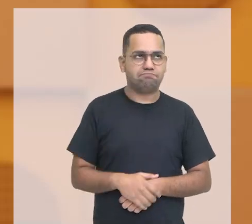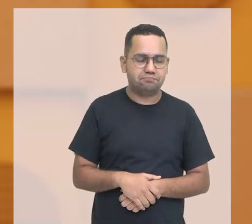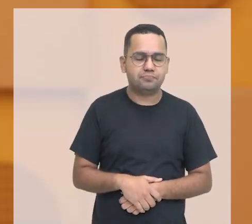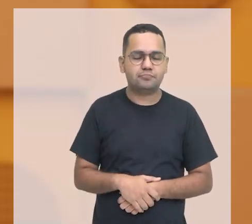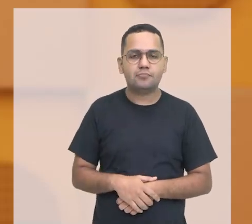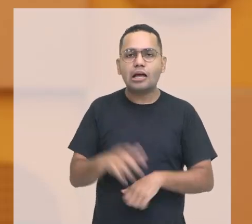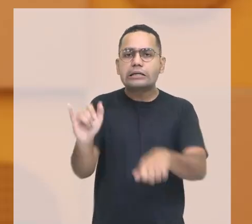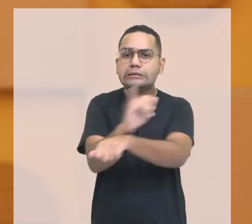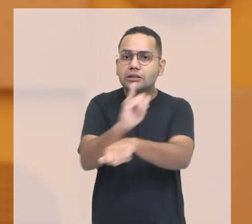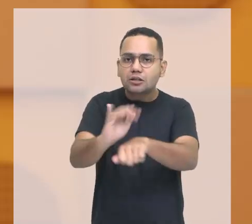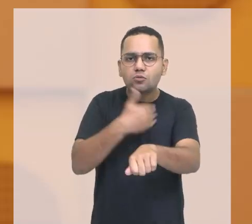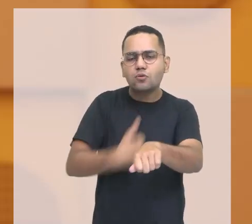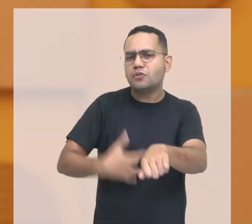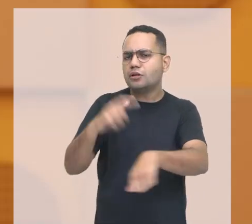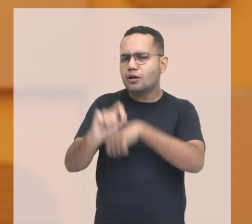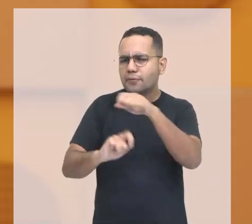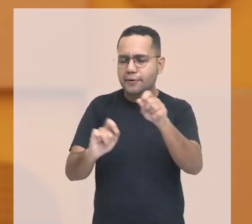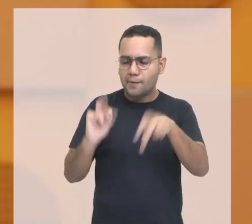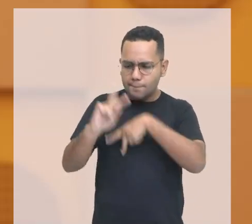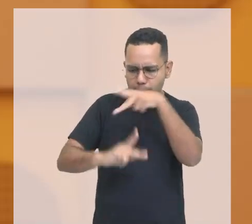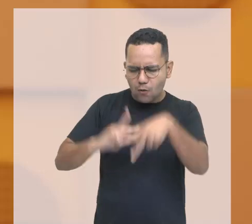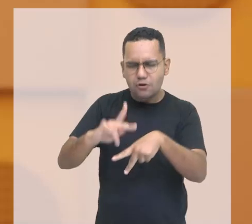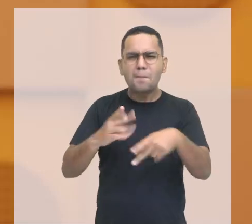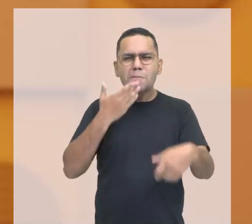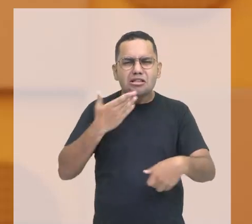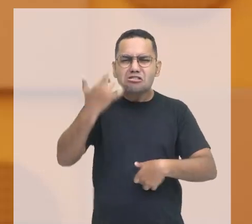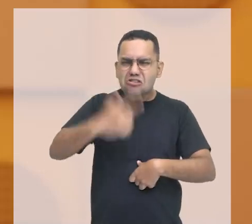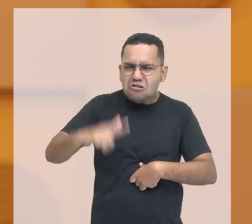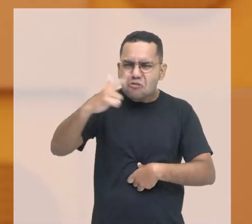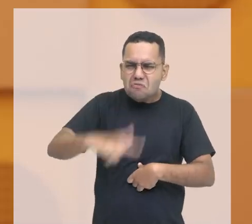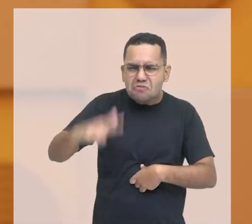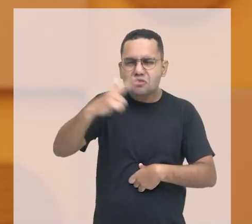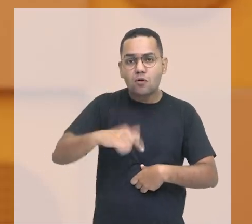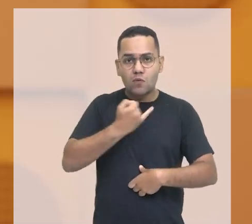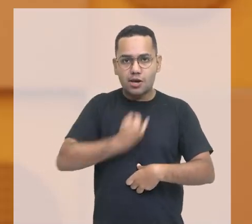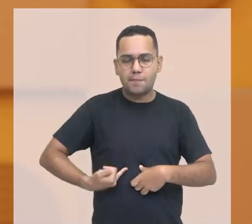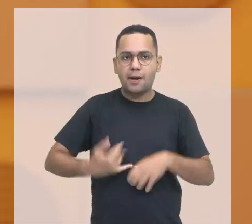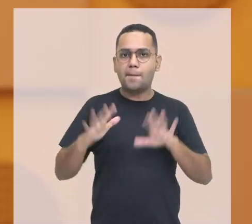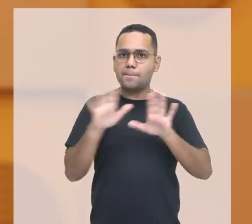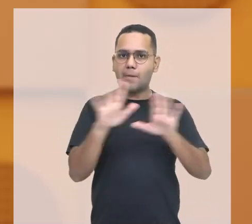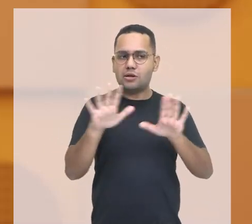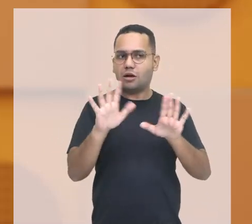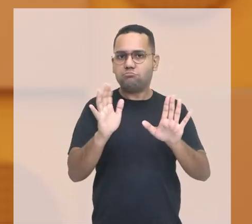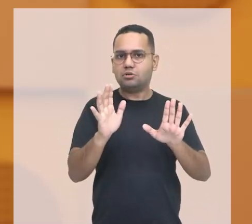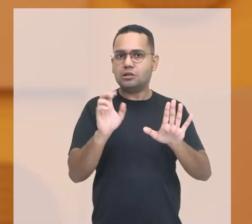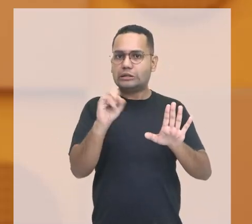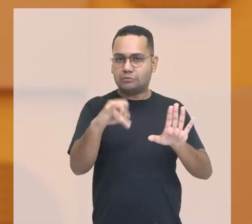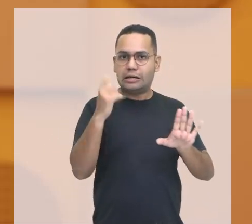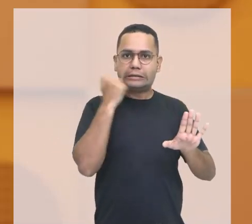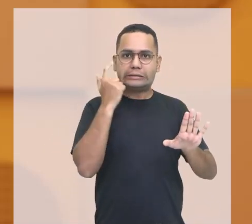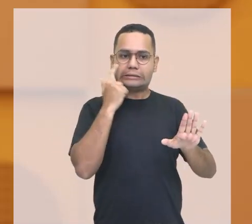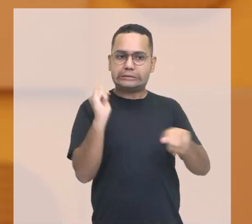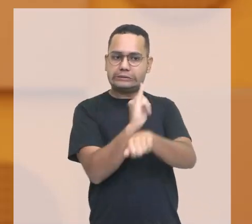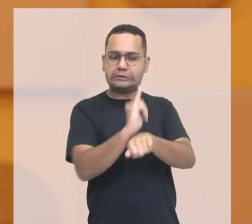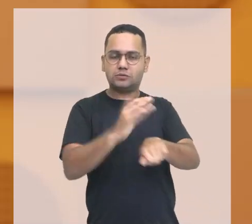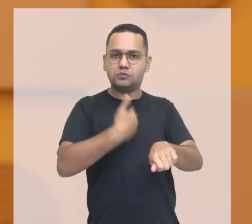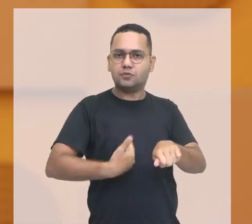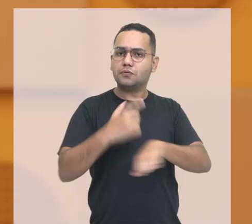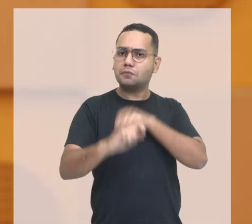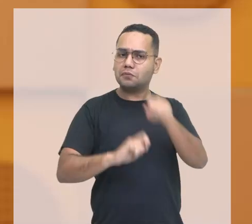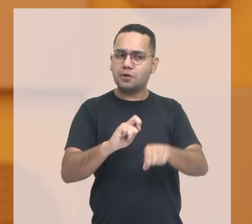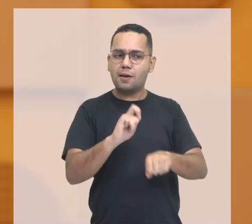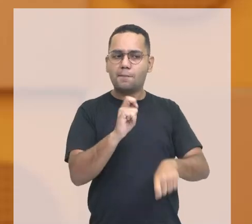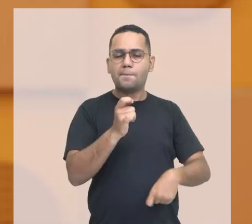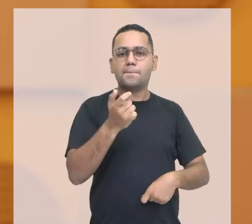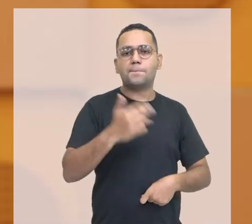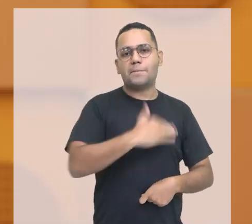fosse levado ao governo novamente. E muitos dizem que houve uma sobrevivente desse massacre, que